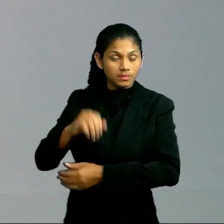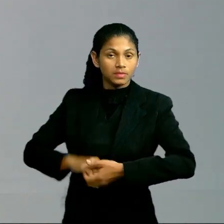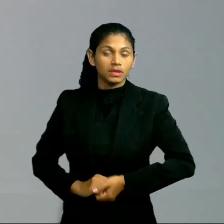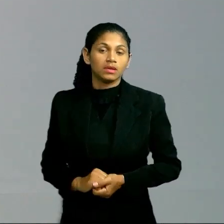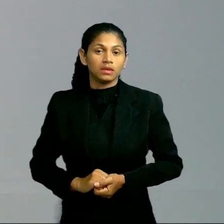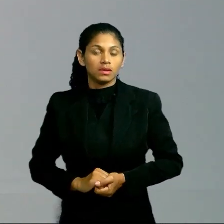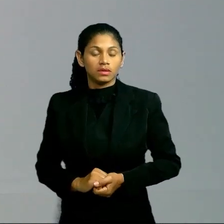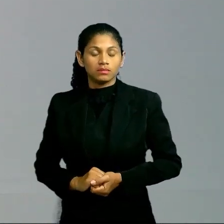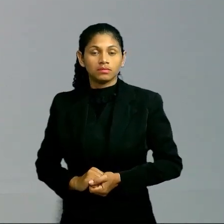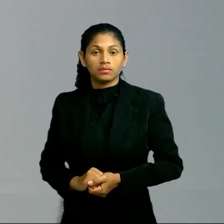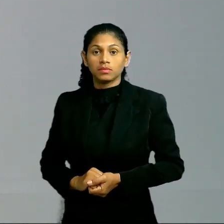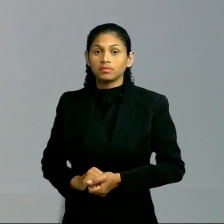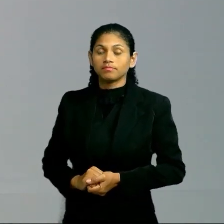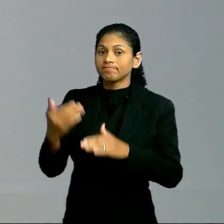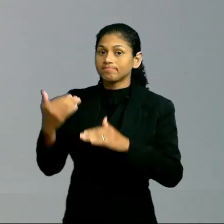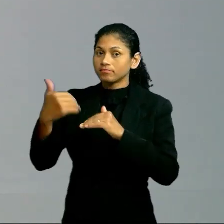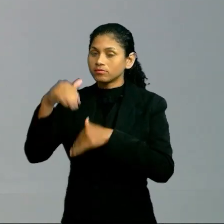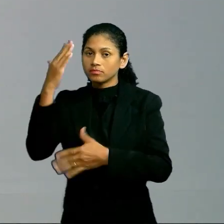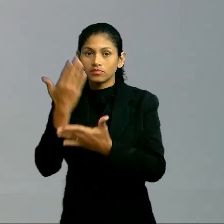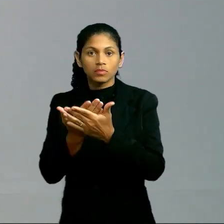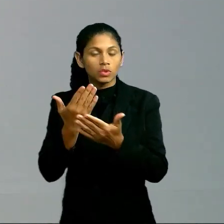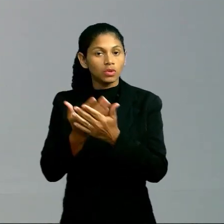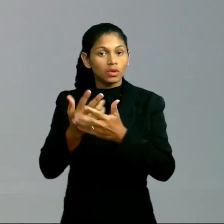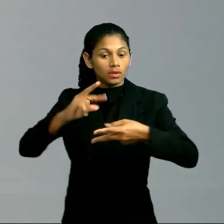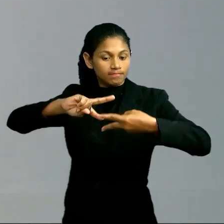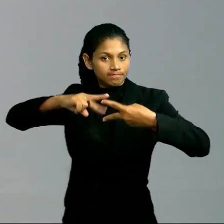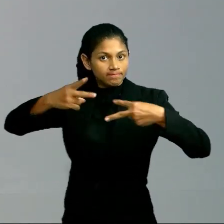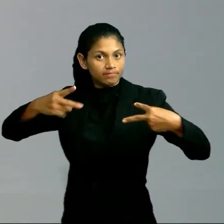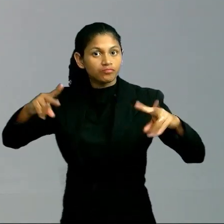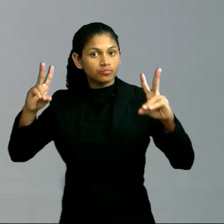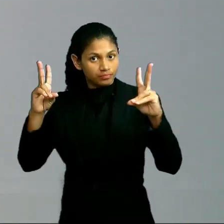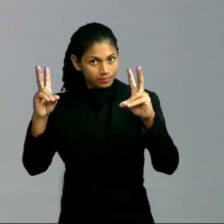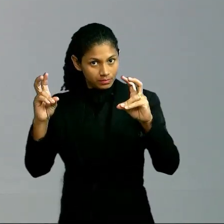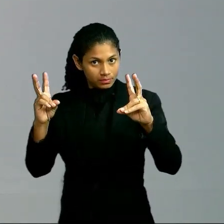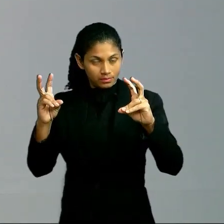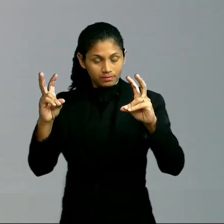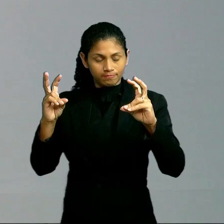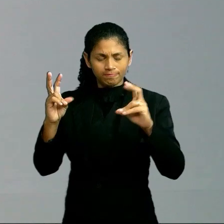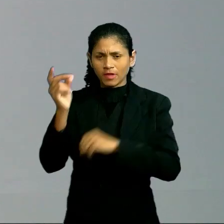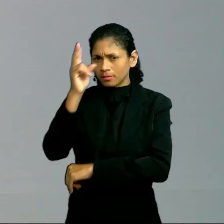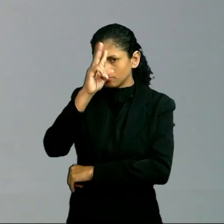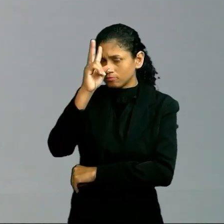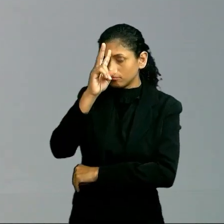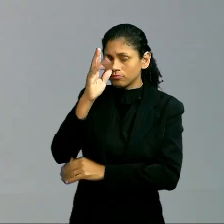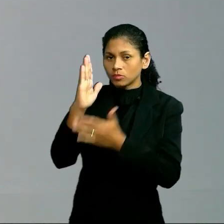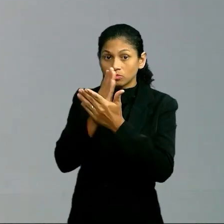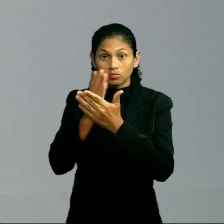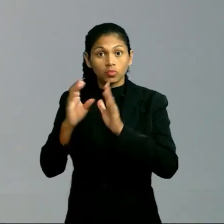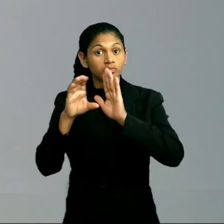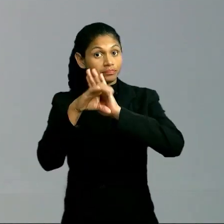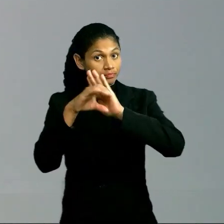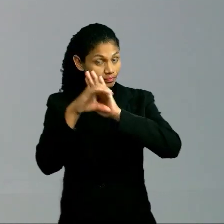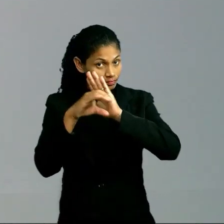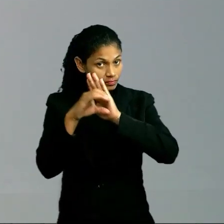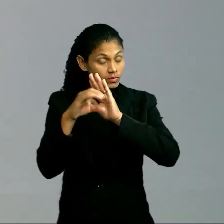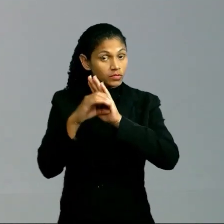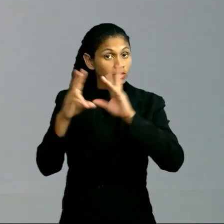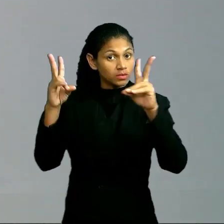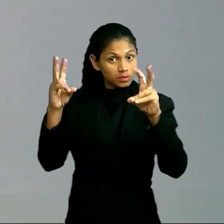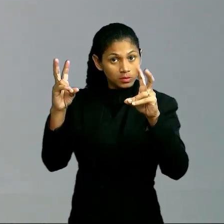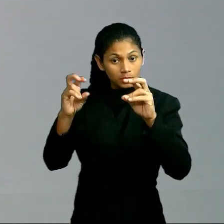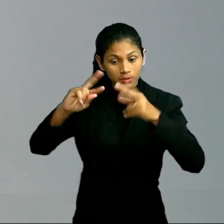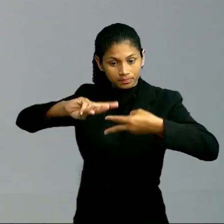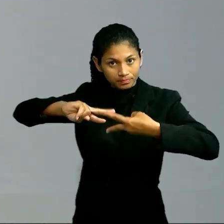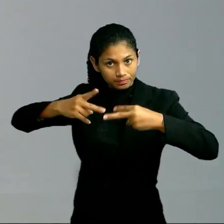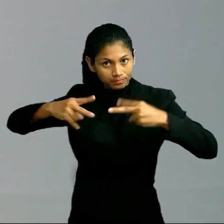aula sobre genética. Vamos lembrar mais alguns conceitos sobre genética. Lembrem que na primeira